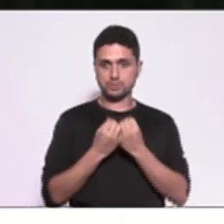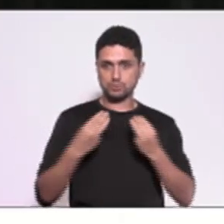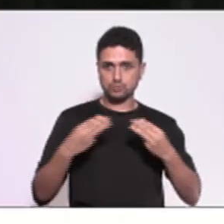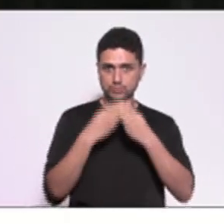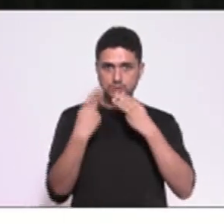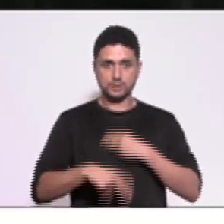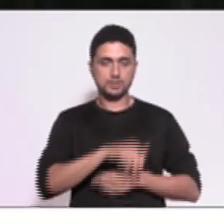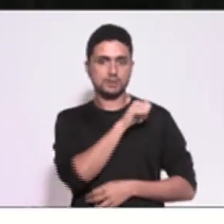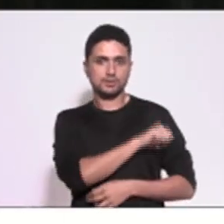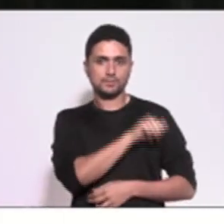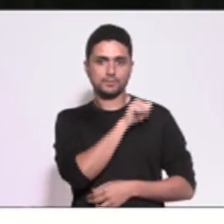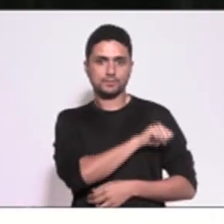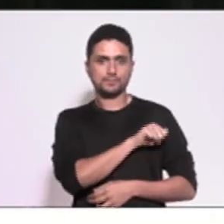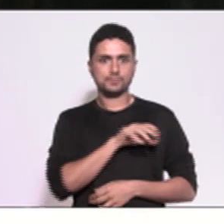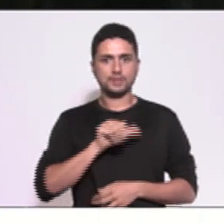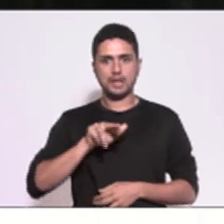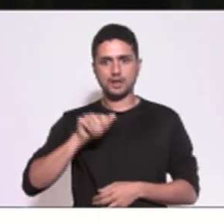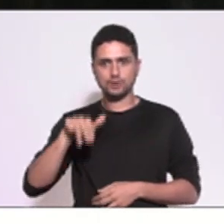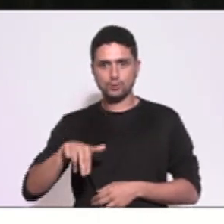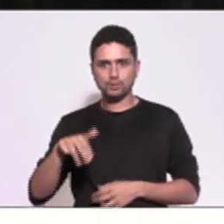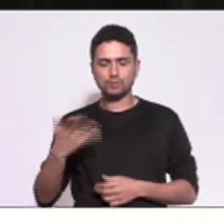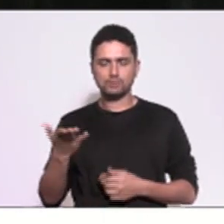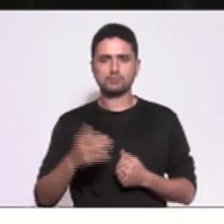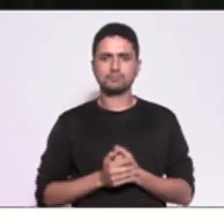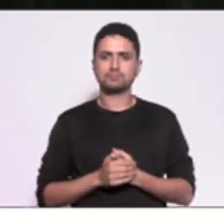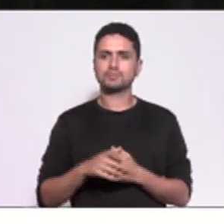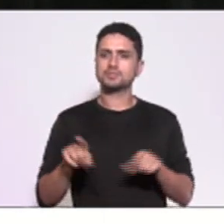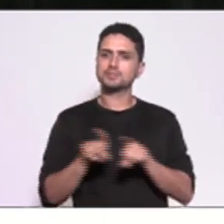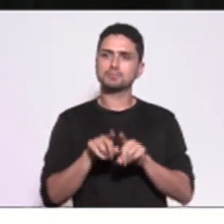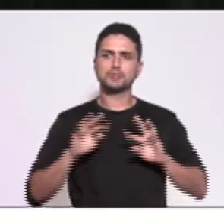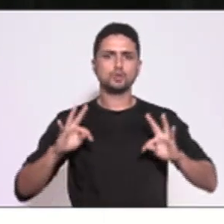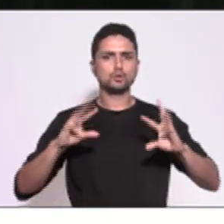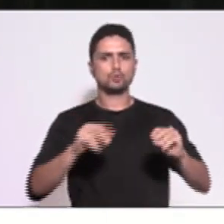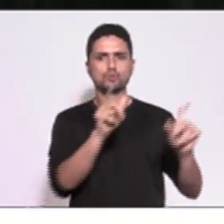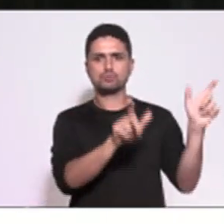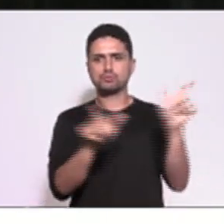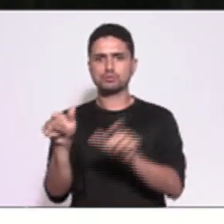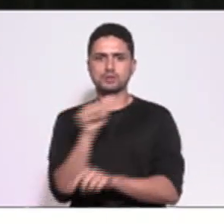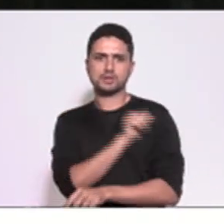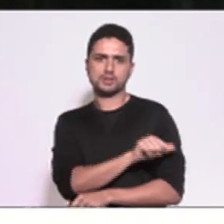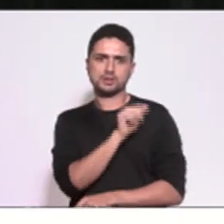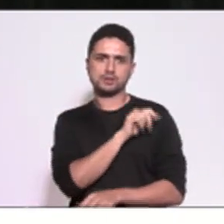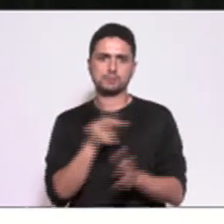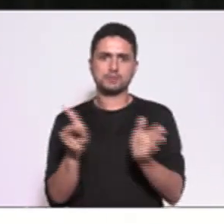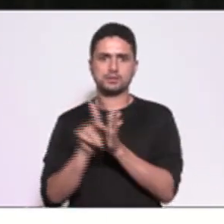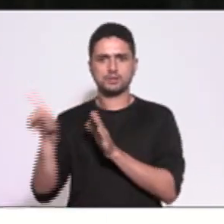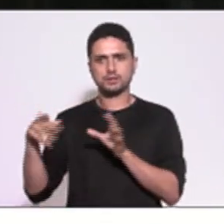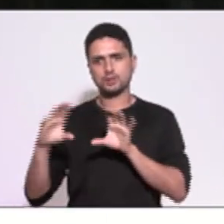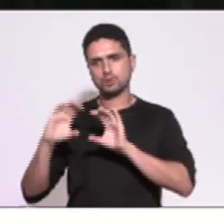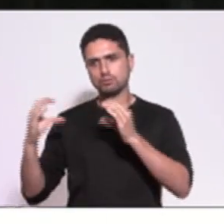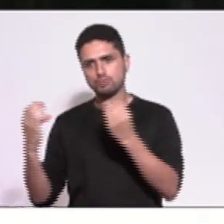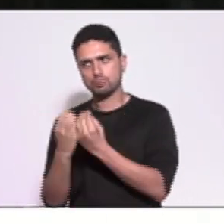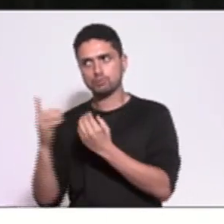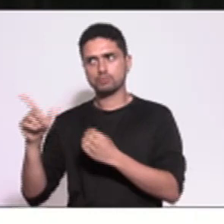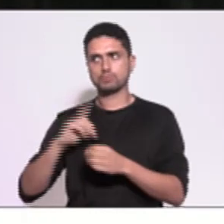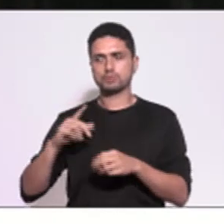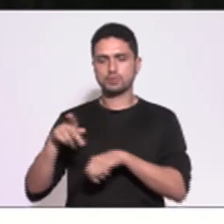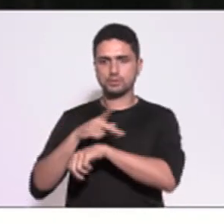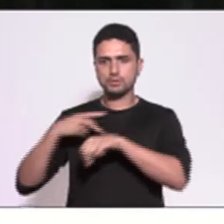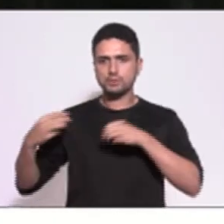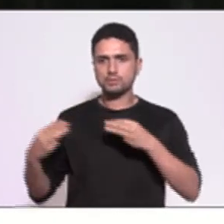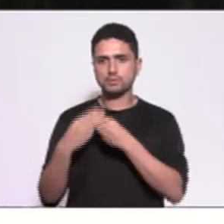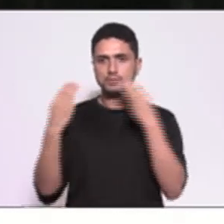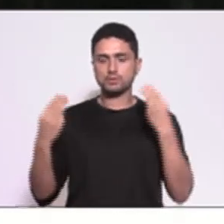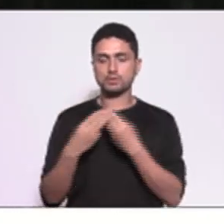Arnon Velovski. Saudo a todos os cariocas de origem judaica, saudando o nosso presidente da sessão,